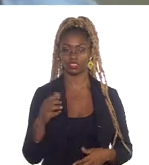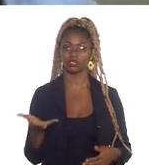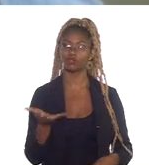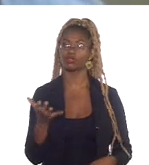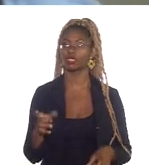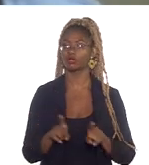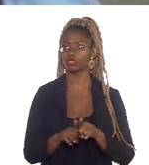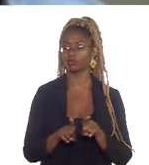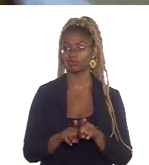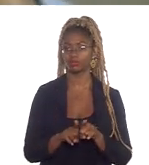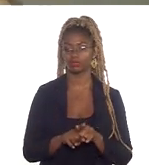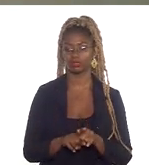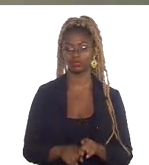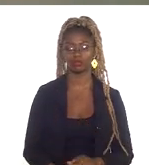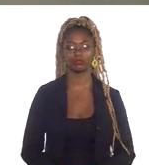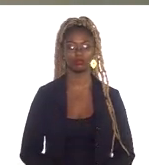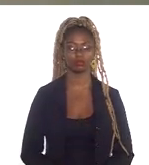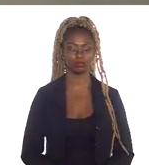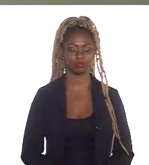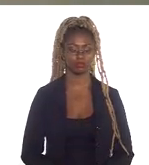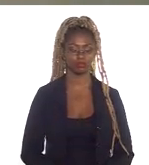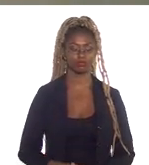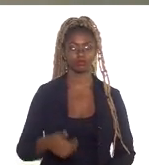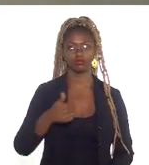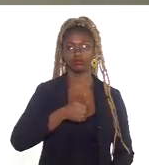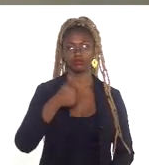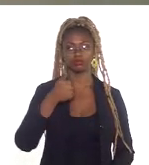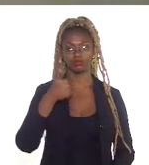gostaria que, na primeira